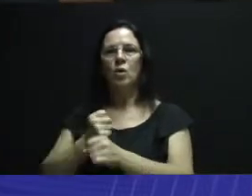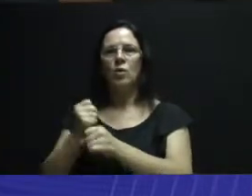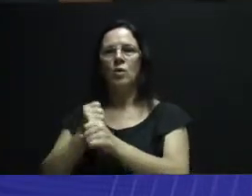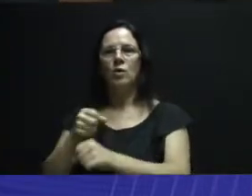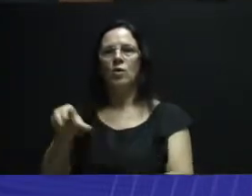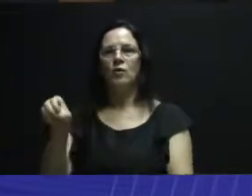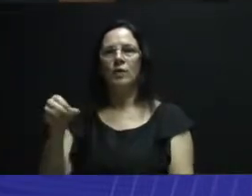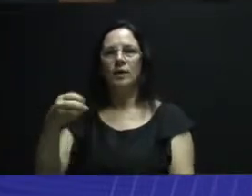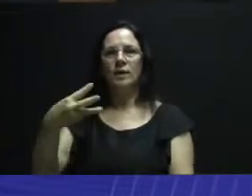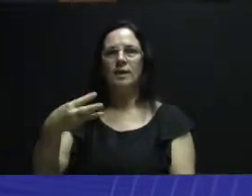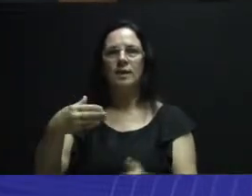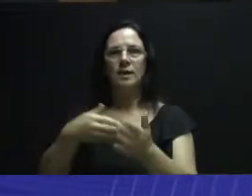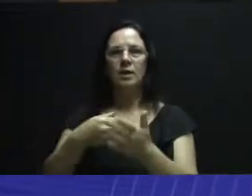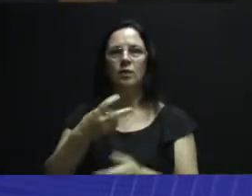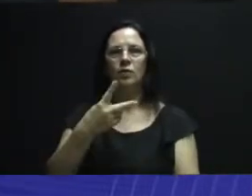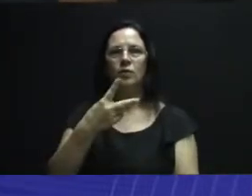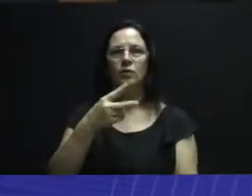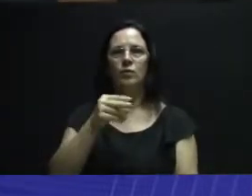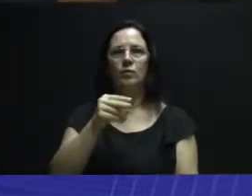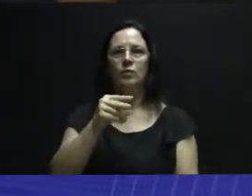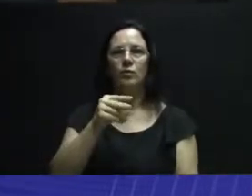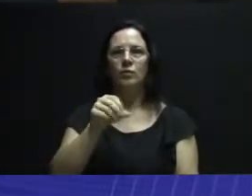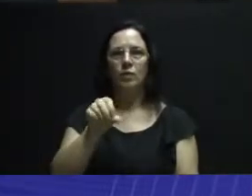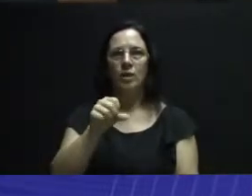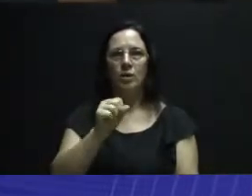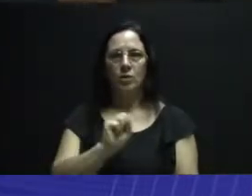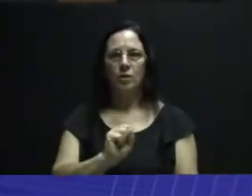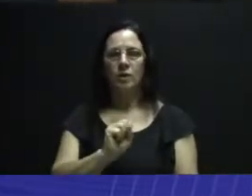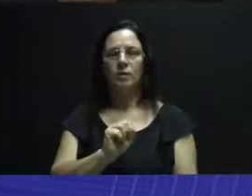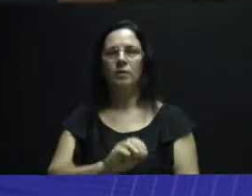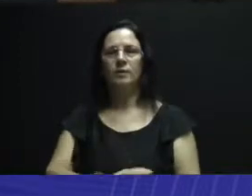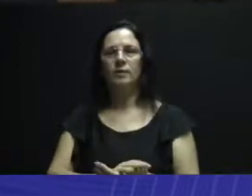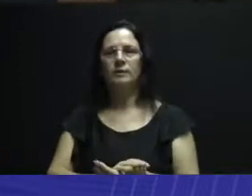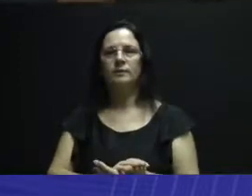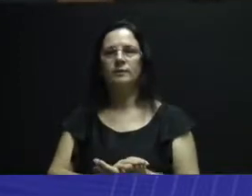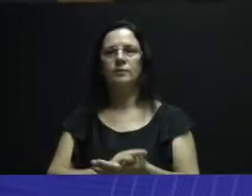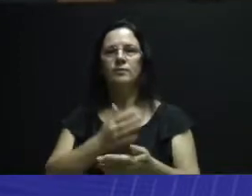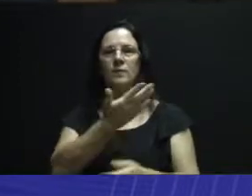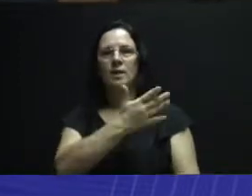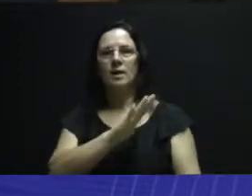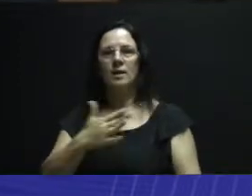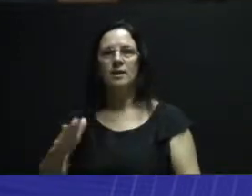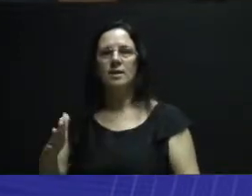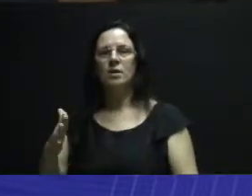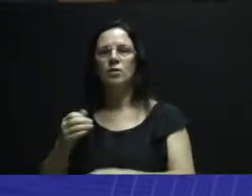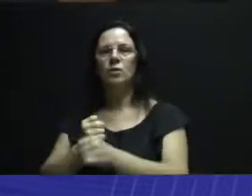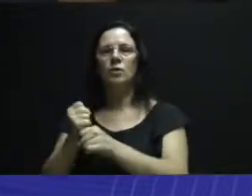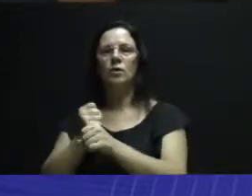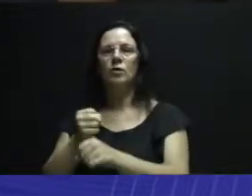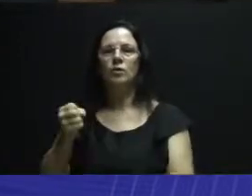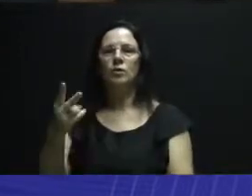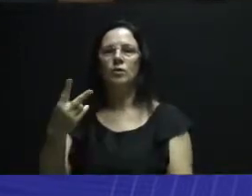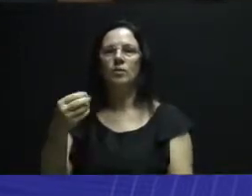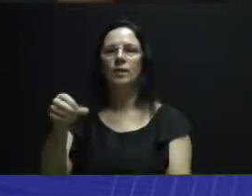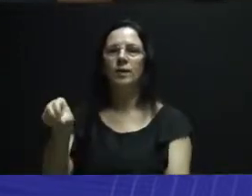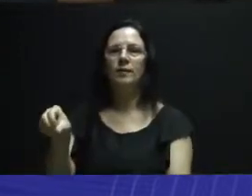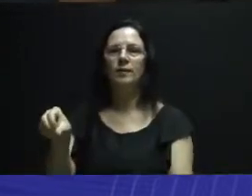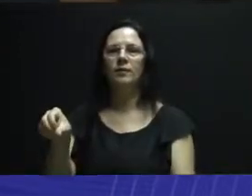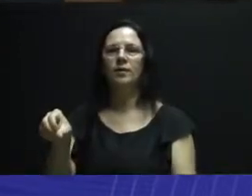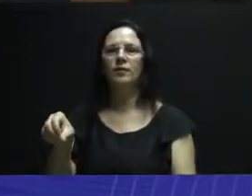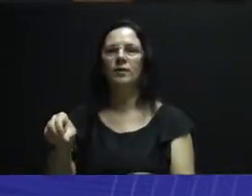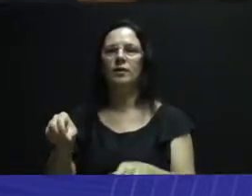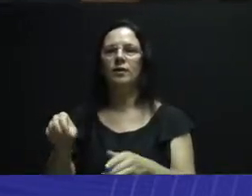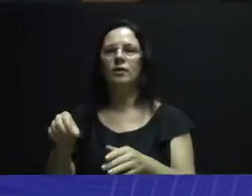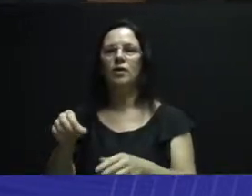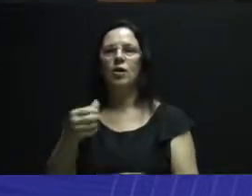a 2008. Em Santos, na Fundação Pro Esportes de 2009 a 2017, foram